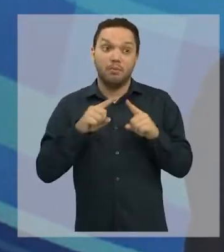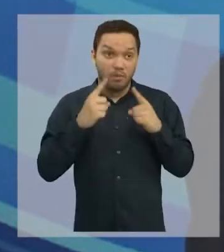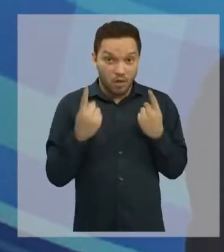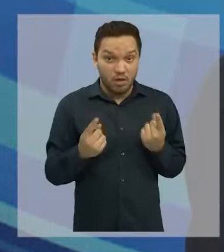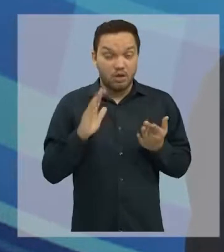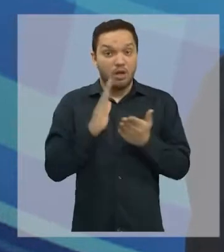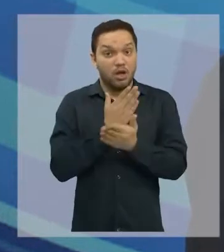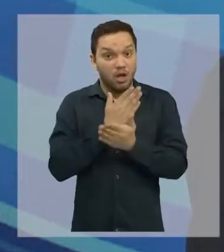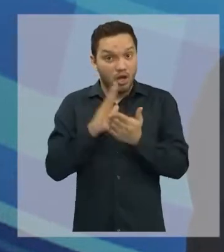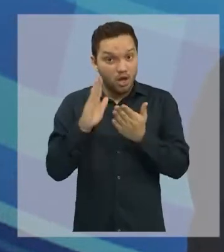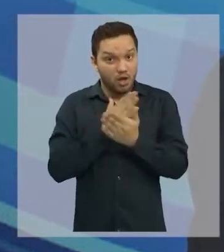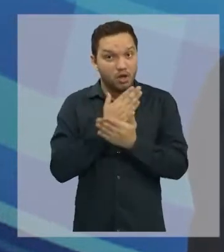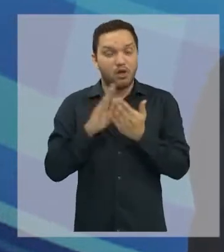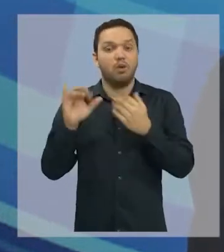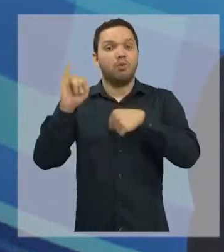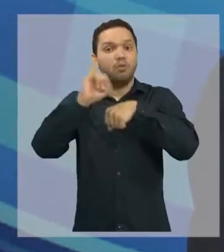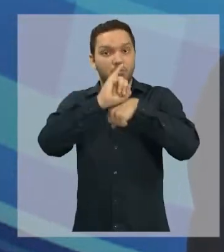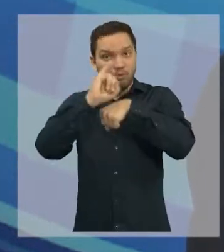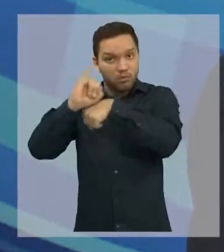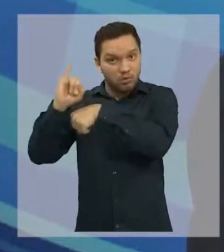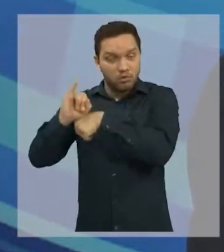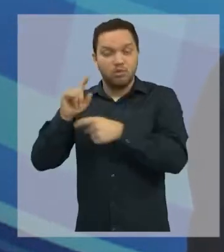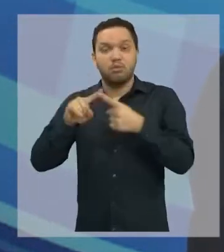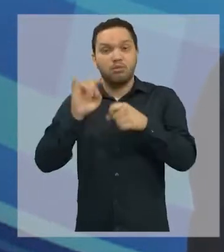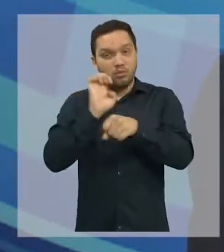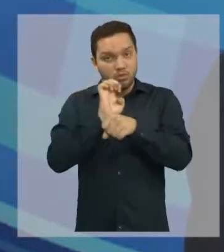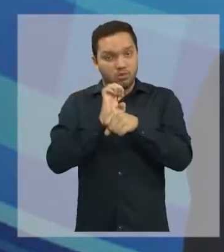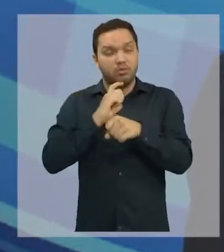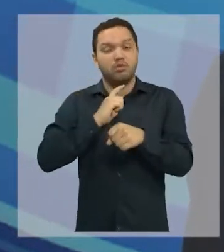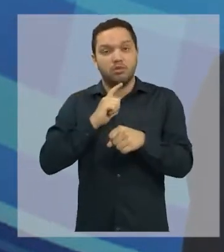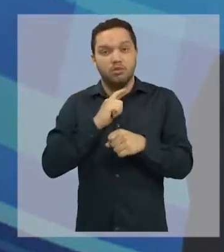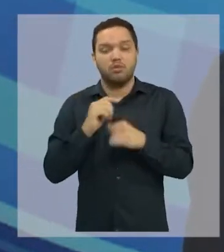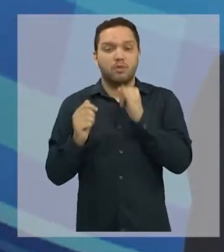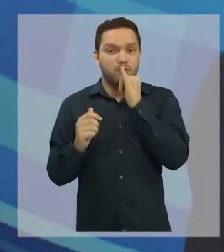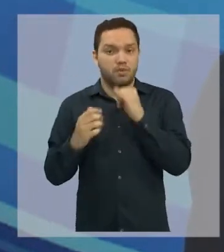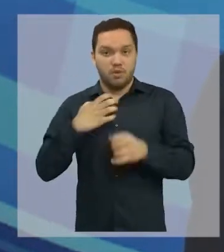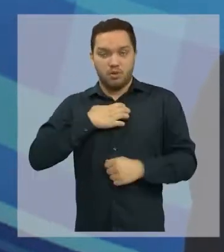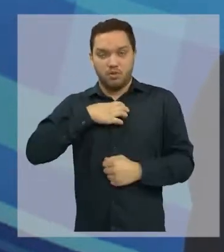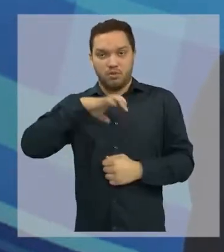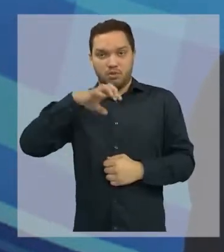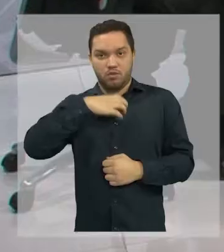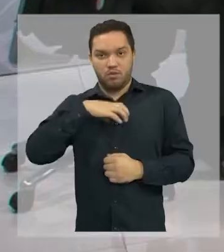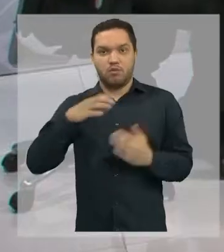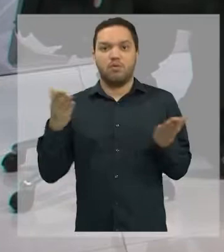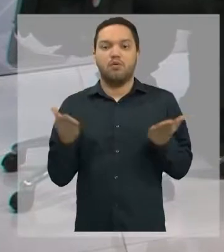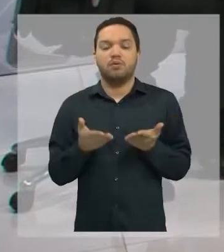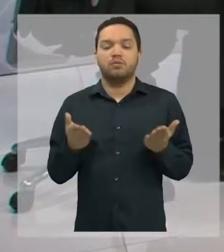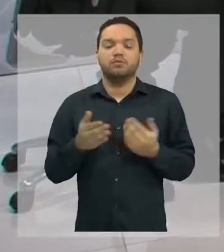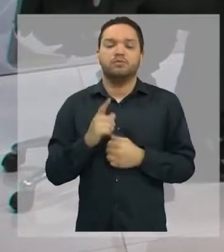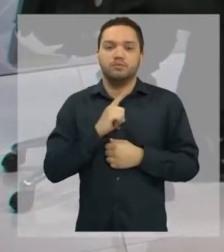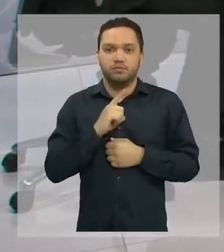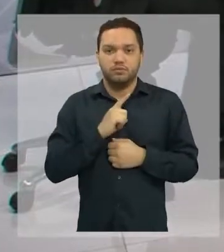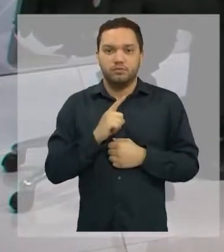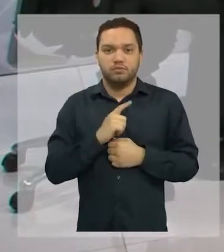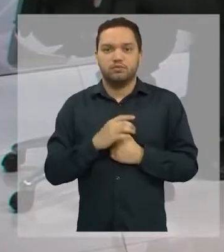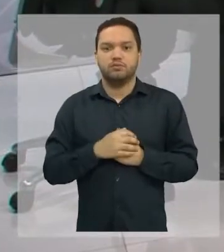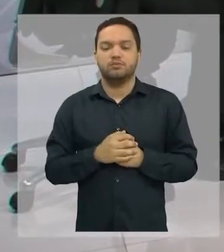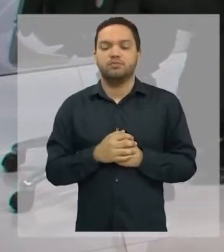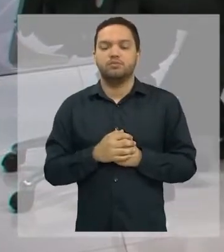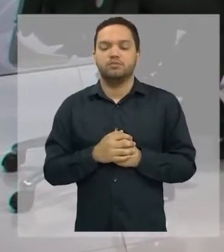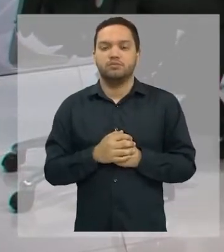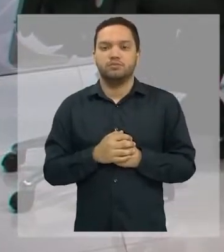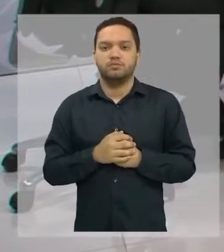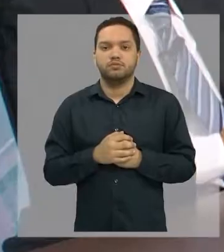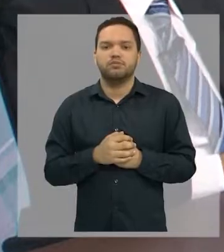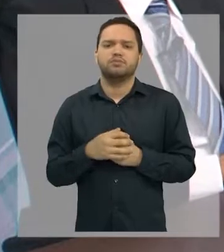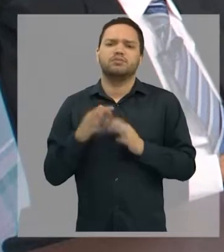Mas tem algumas grandes capitais de grandes estados, né? Olhemos a Bahia, por exemplo, hoje. Terceira geração